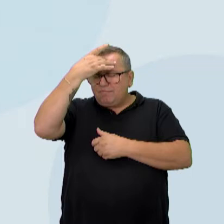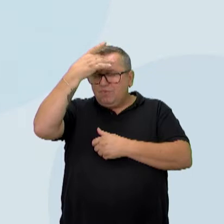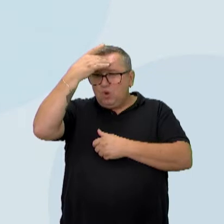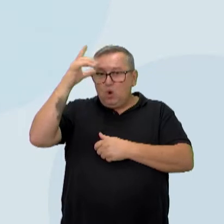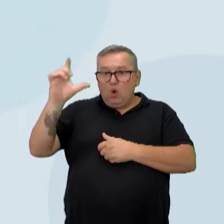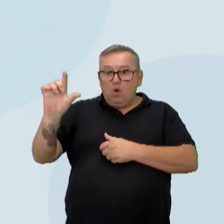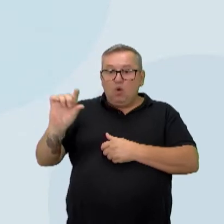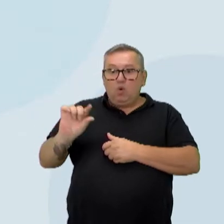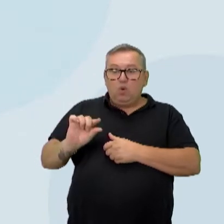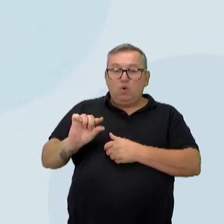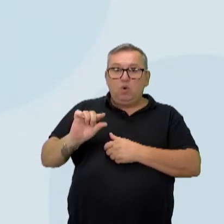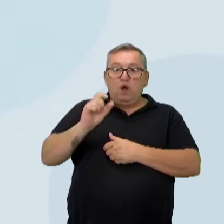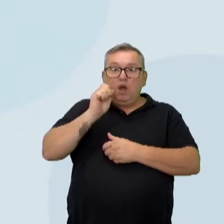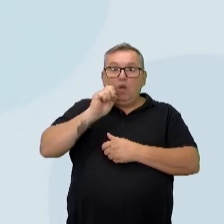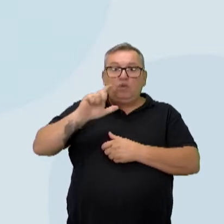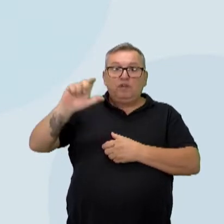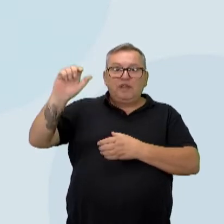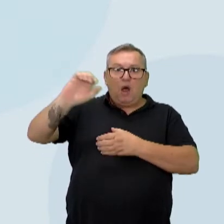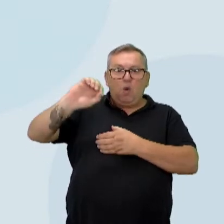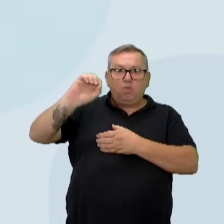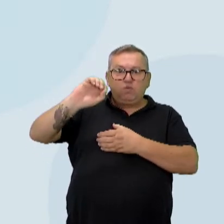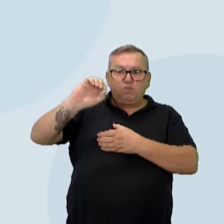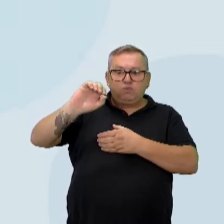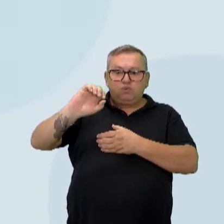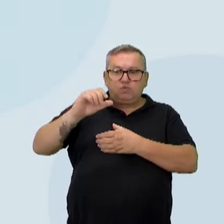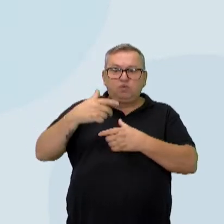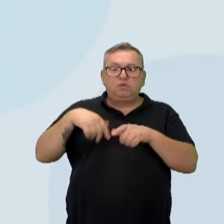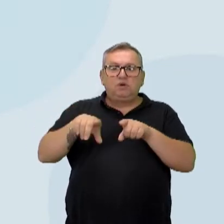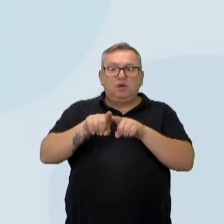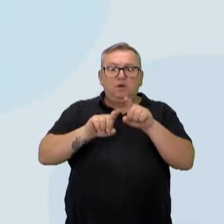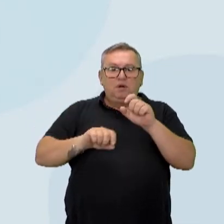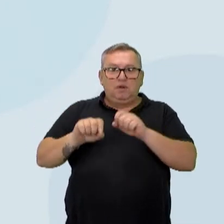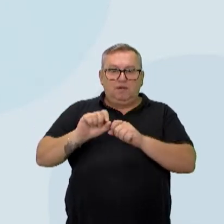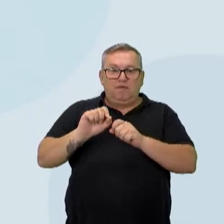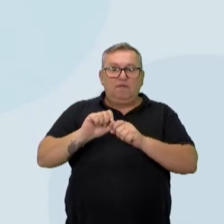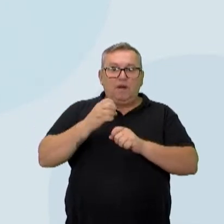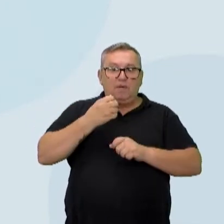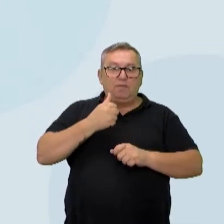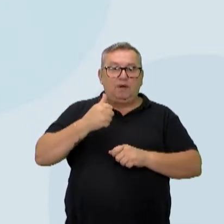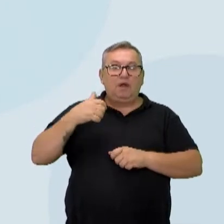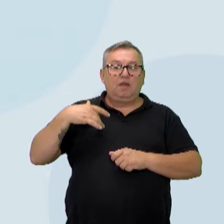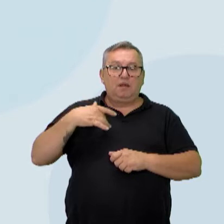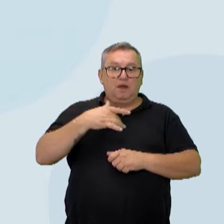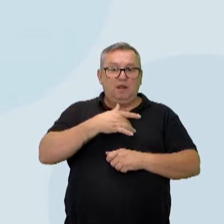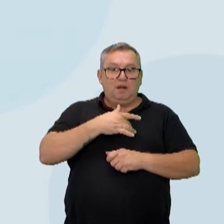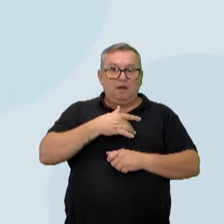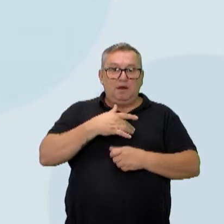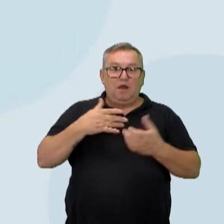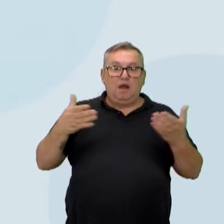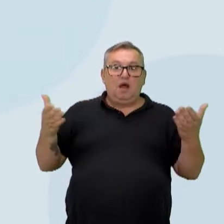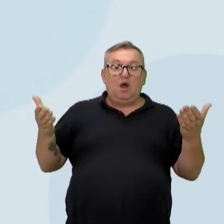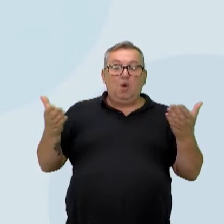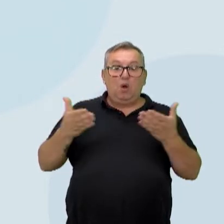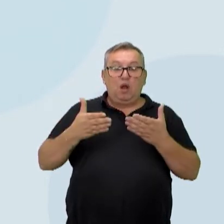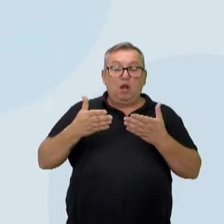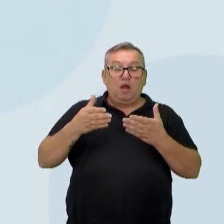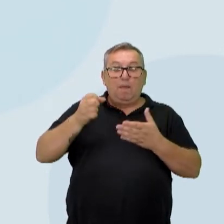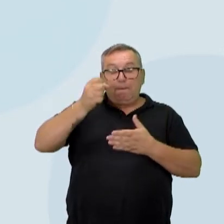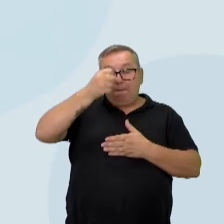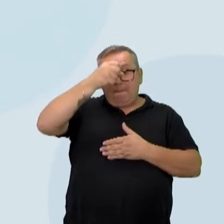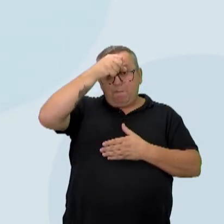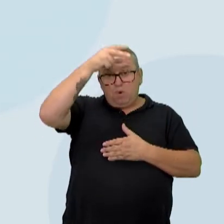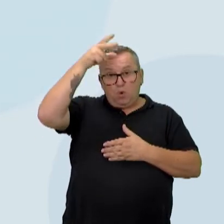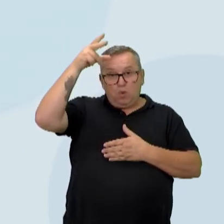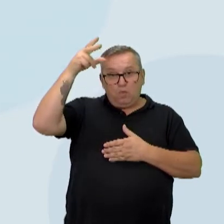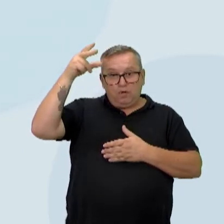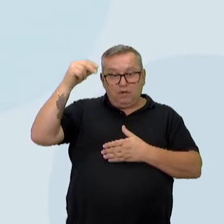reduzir o consumo, né? De que reduzir o consumo faz bem à saúde. Já a pública tem a finalidade de convencer